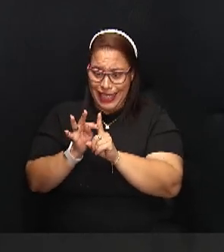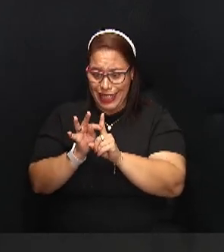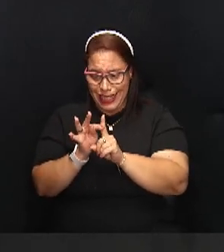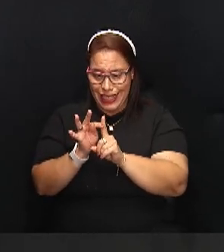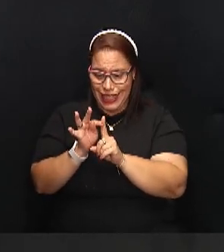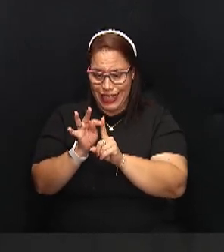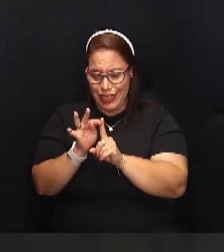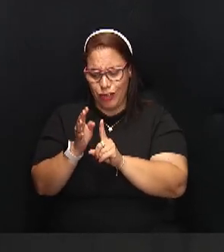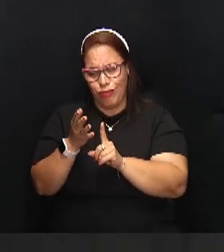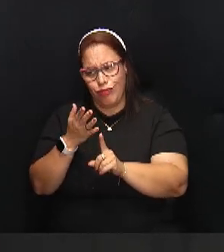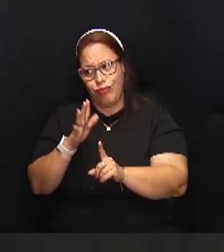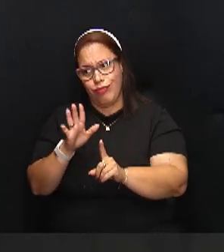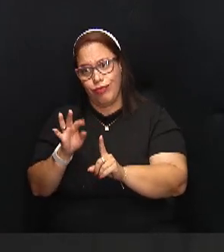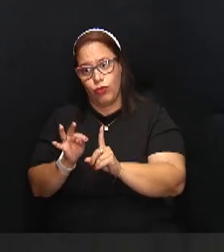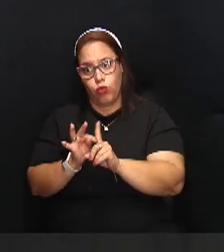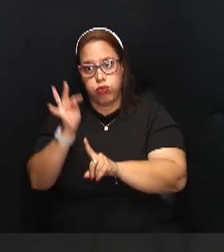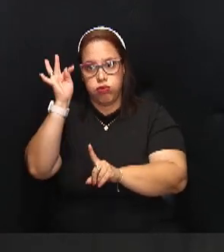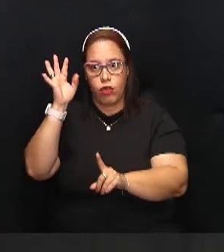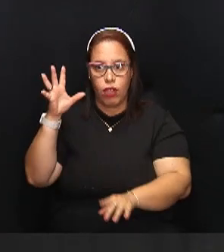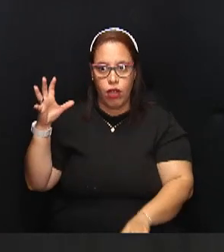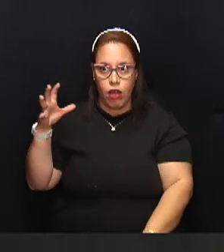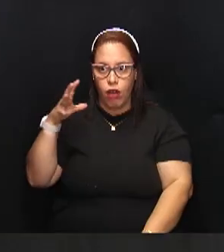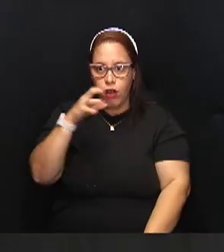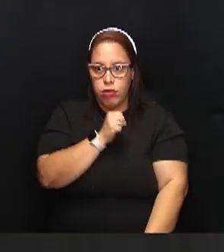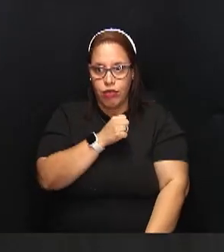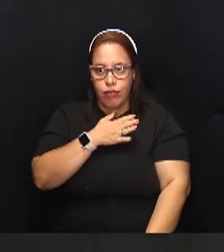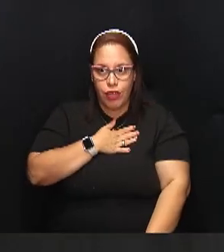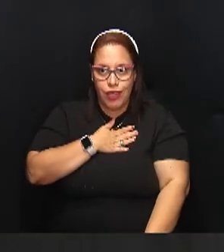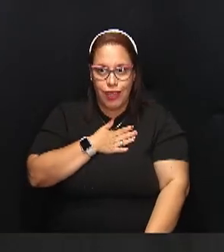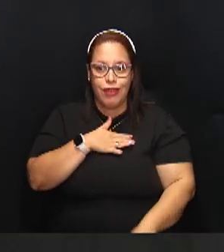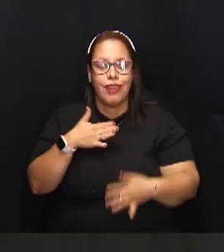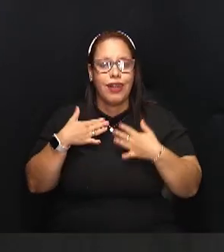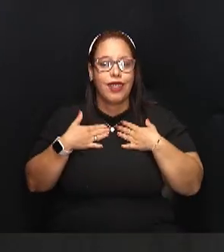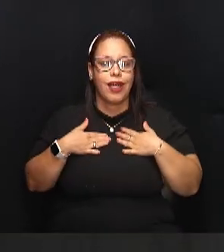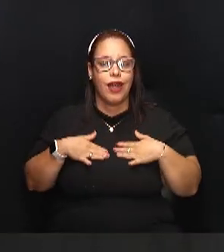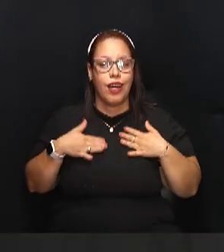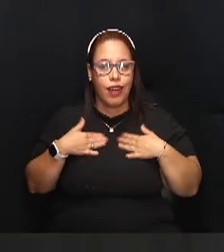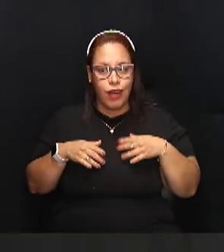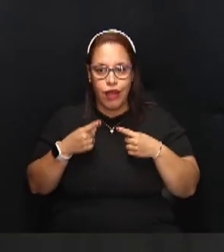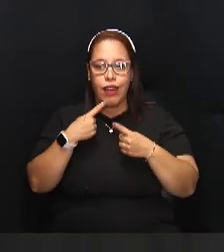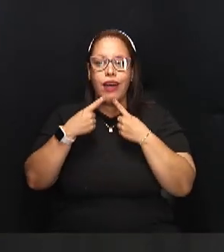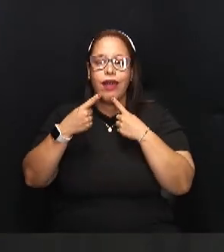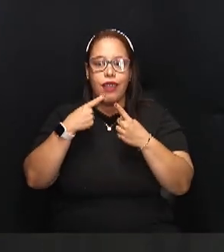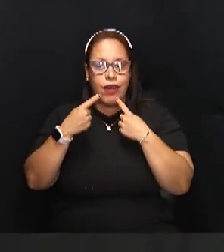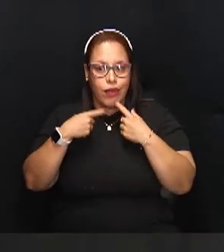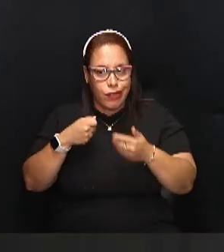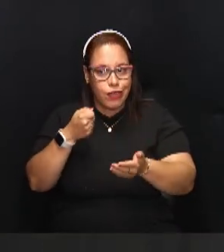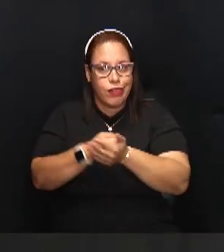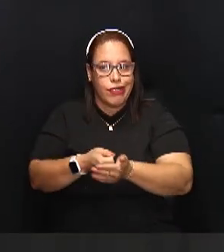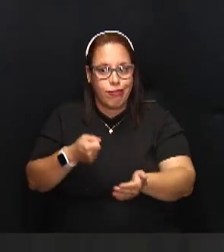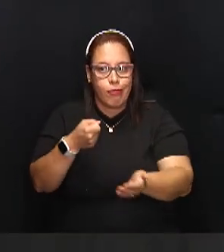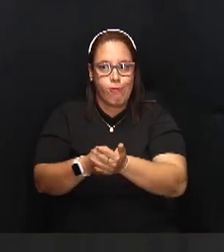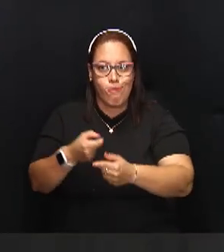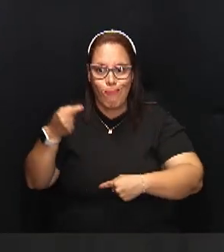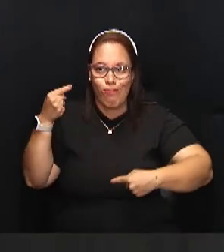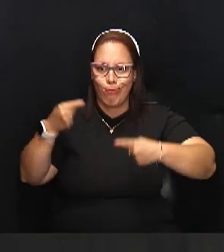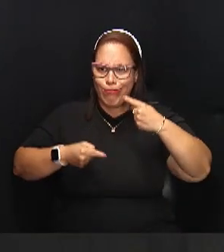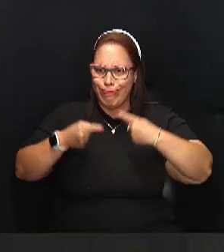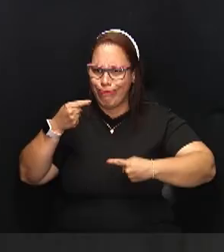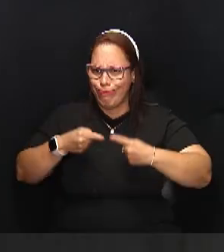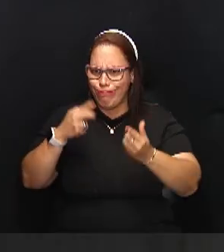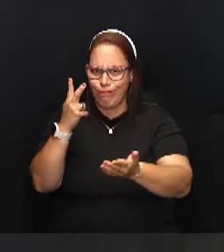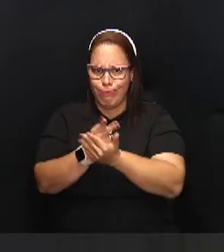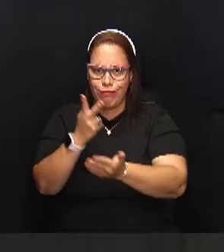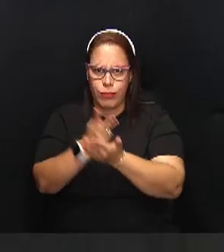numa graduação, daqui a pouco sobe tão rápido que a gente tem que entrar num diálogo mais intenso, numa discussão, mas sempre discussão